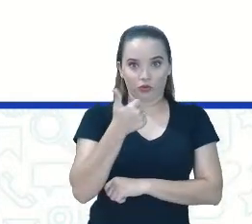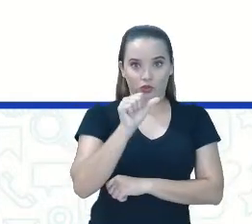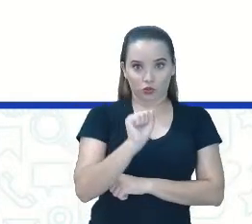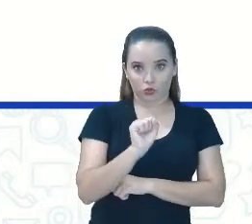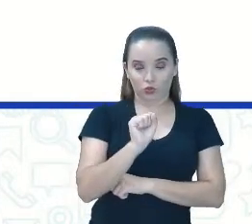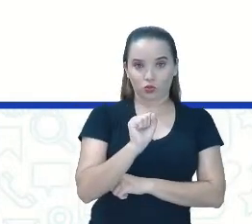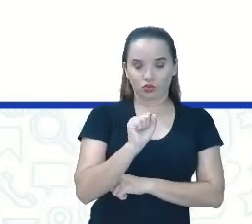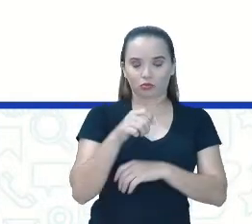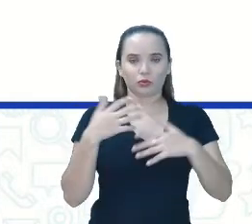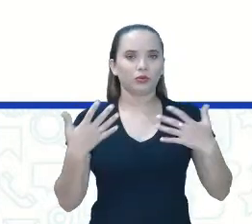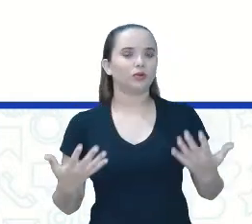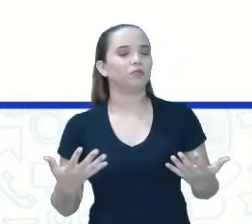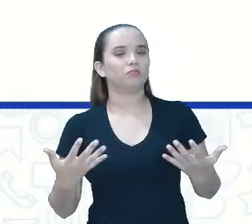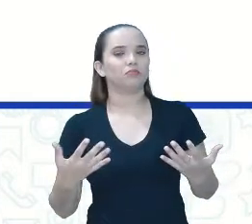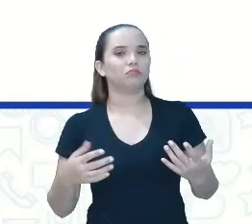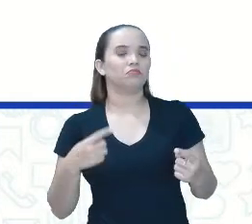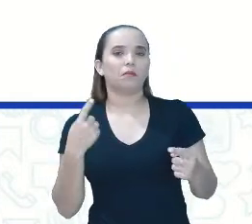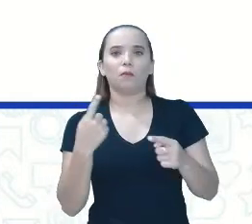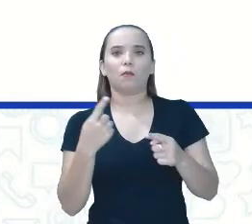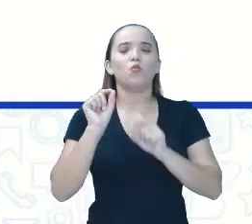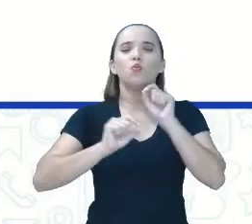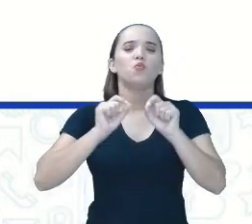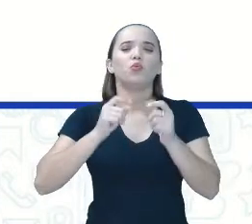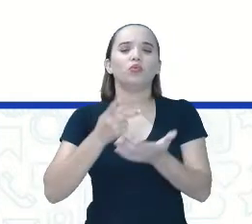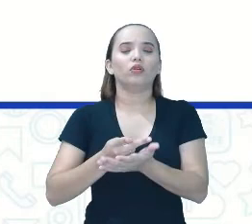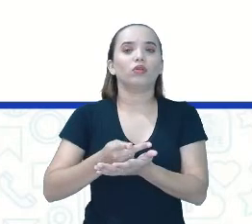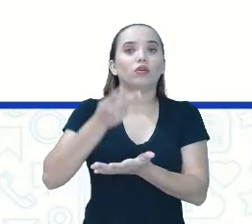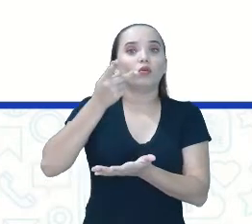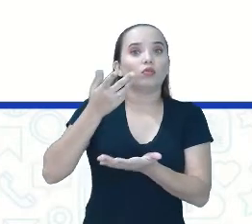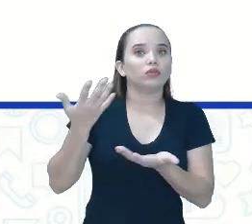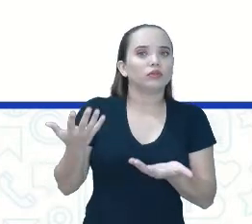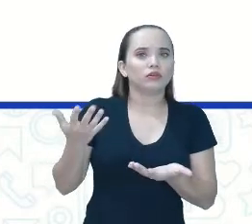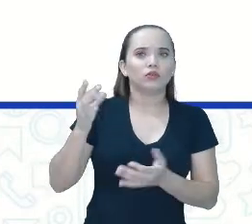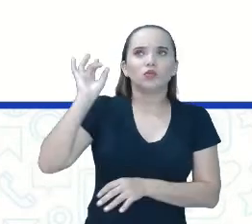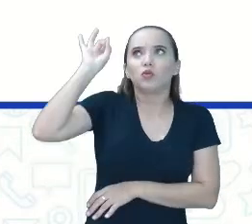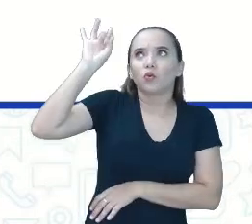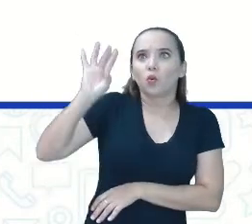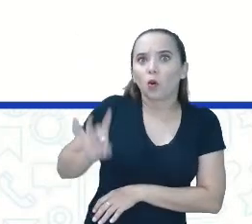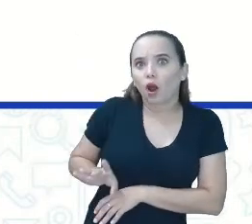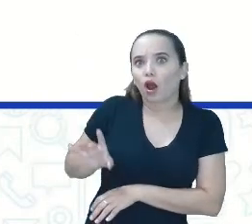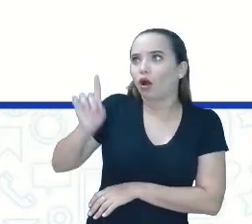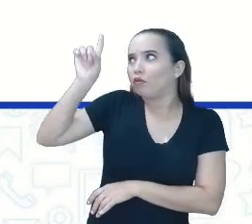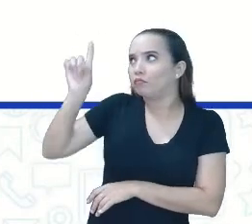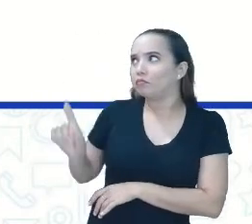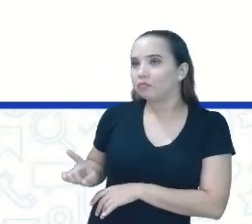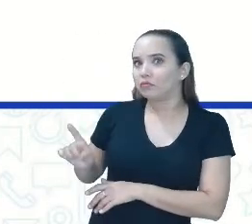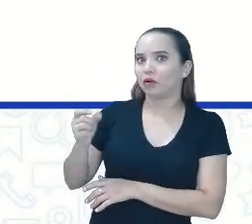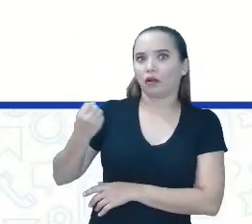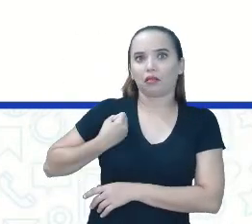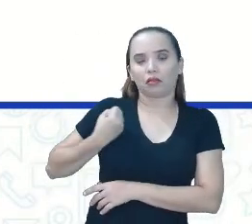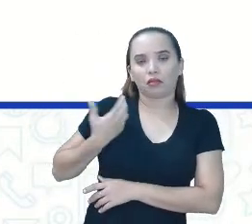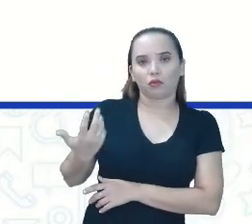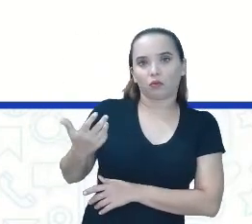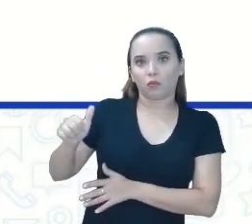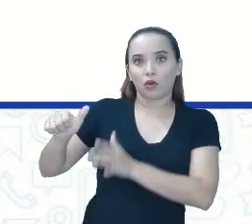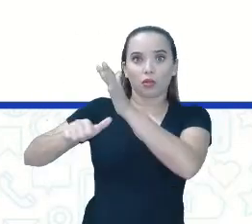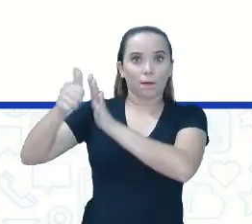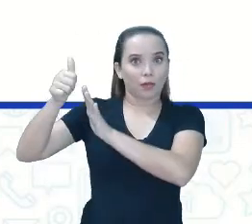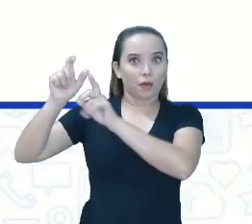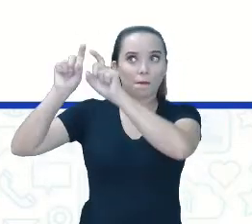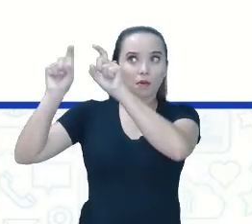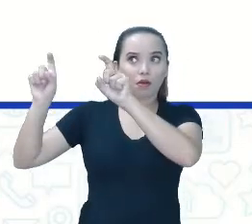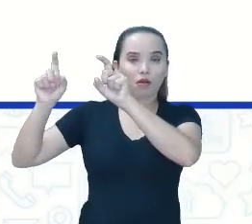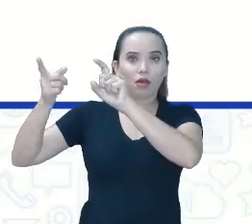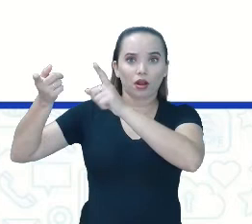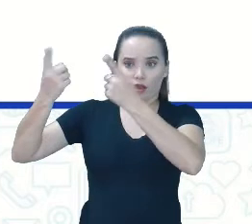no 18. Então, o que é que está acontecendo com esses números presentes aí na primeira linha para eles chegarem na